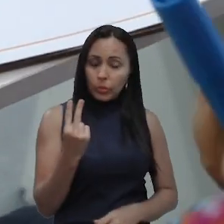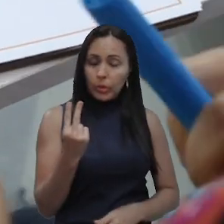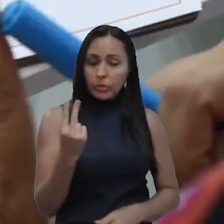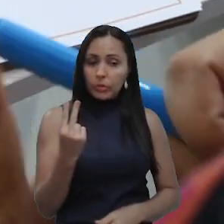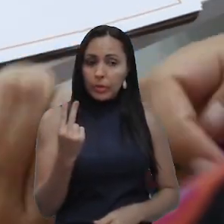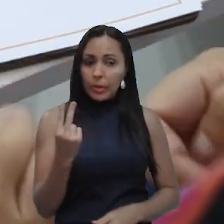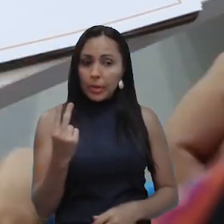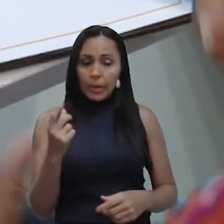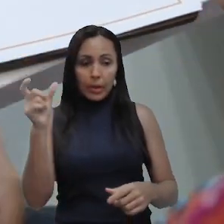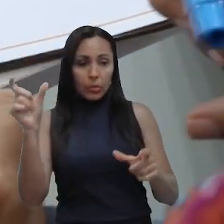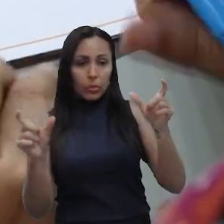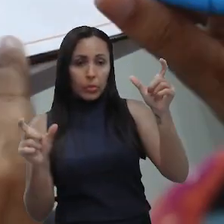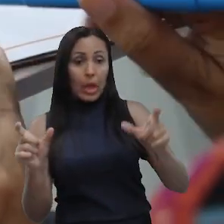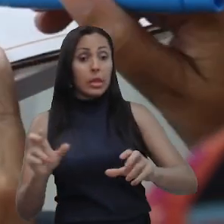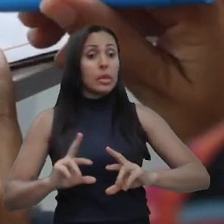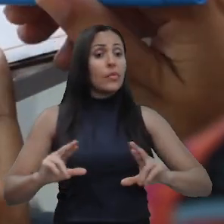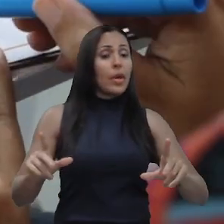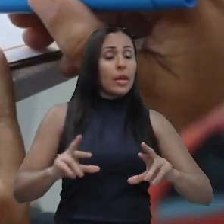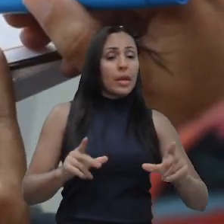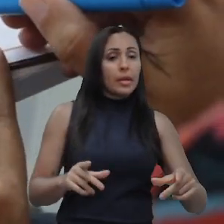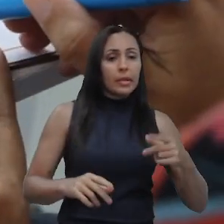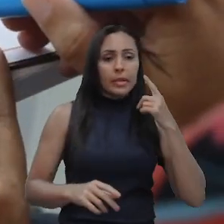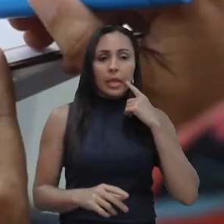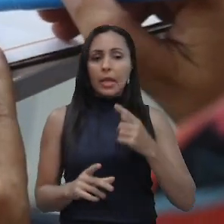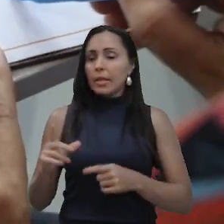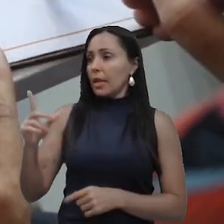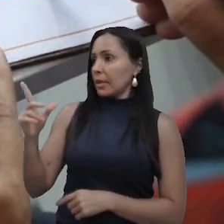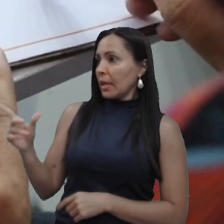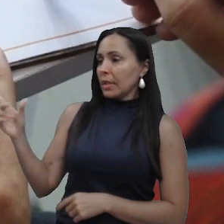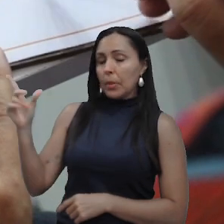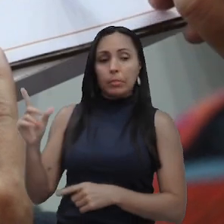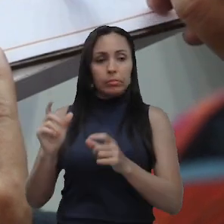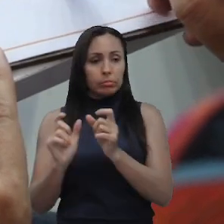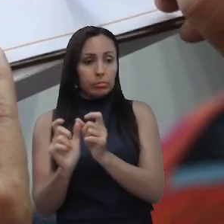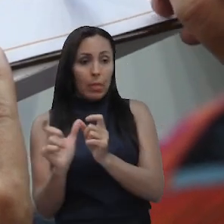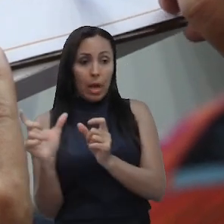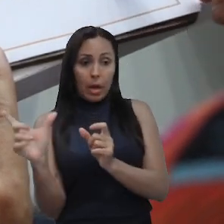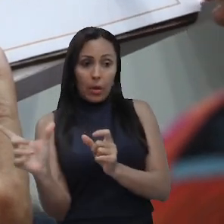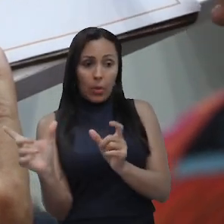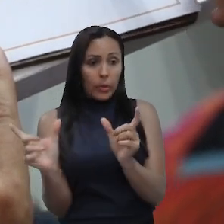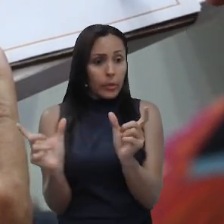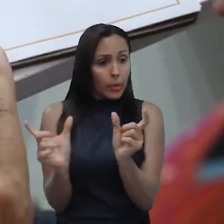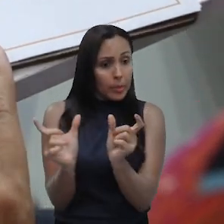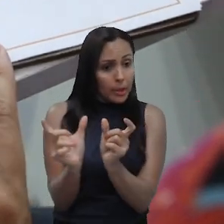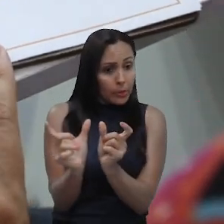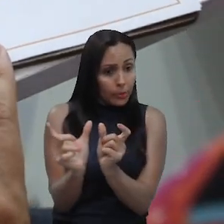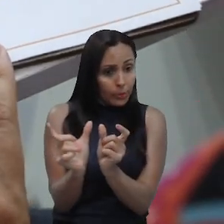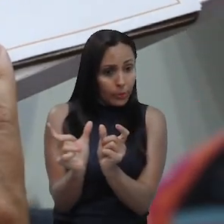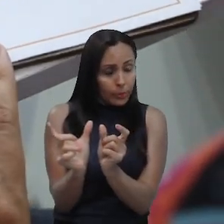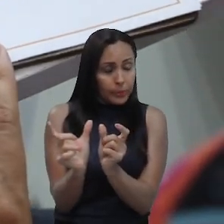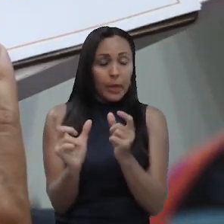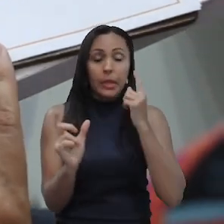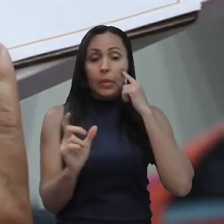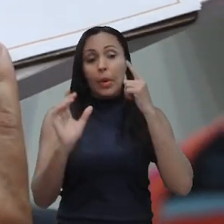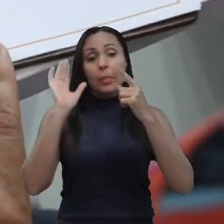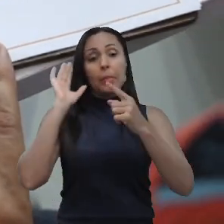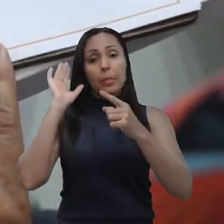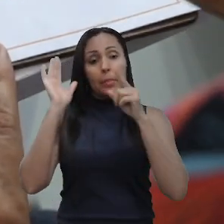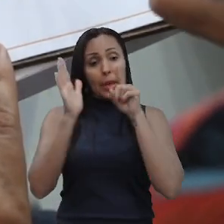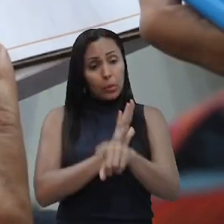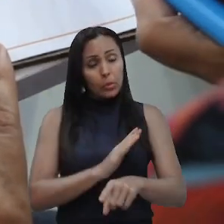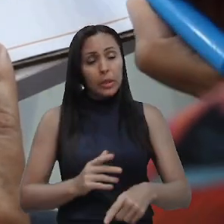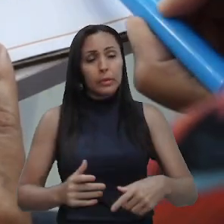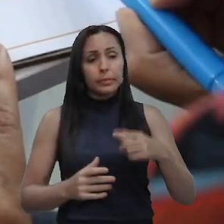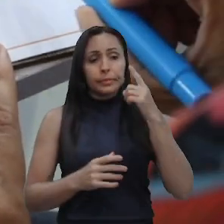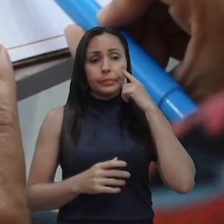já diferente. A gente tem uma coluna que é maior e uma coluna que é melhor. Porque uma pergunta que você poderia fazer é: